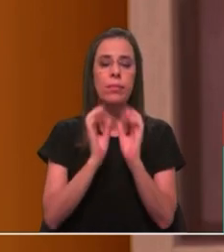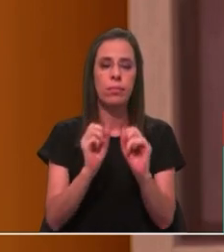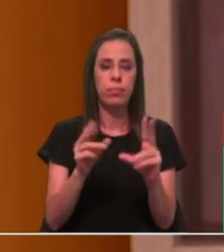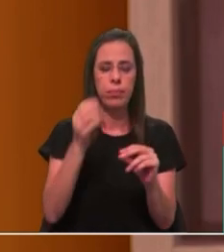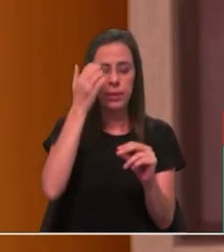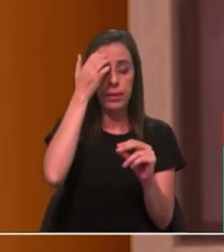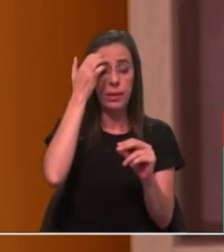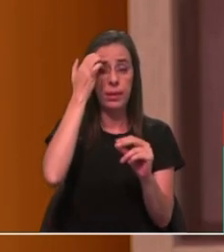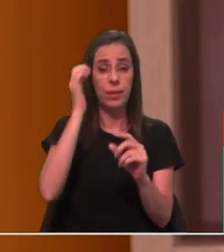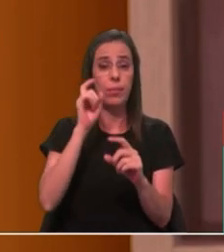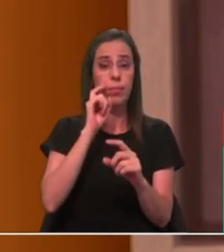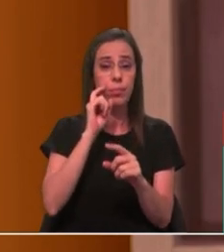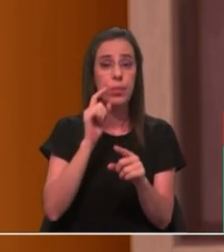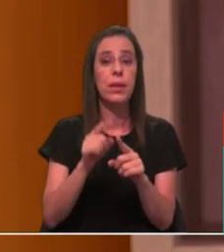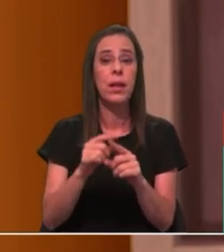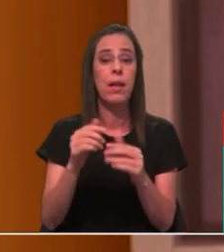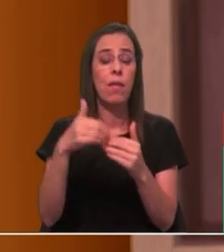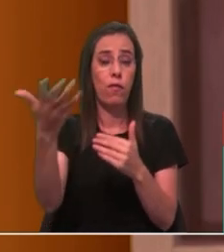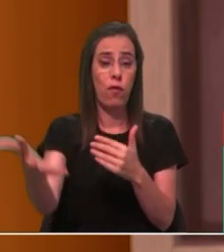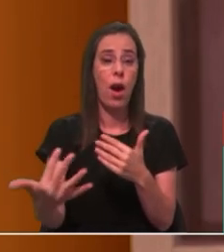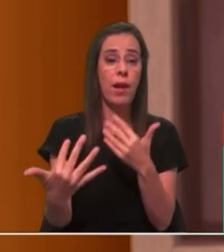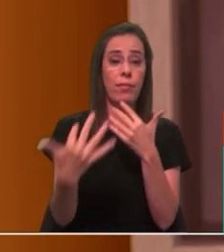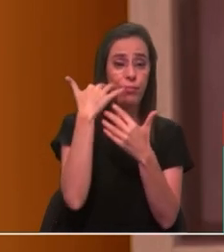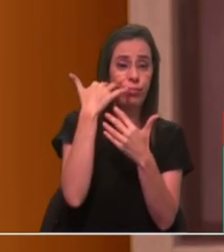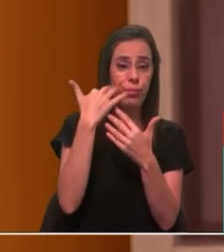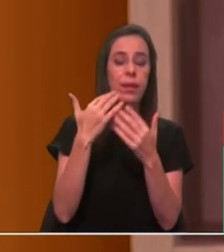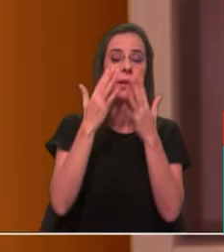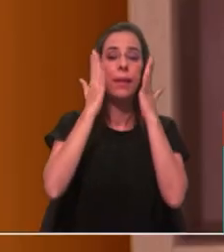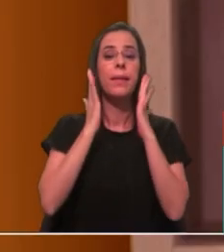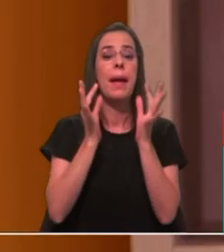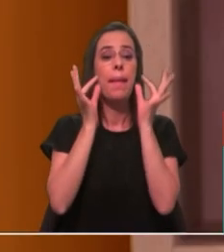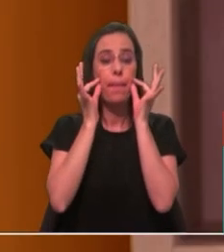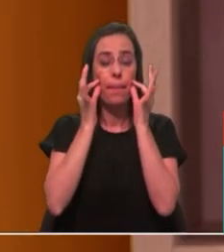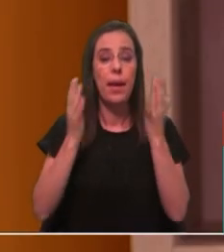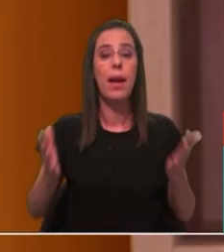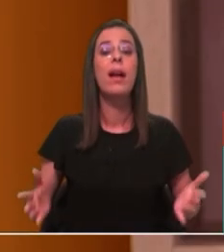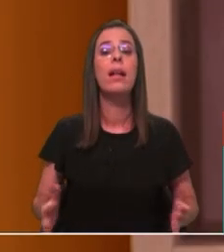vão proteger-nos contra os radicais livres, portanto, a que a